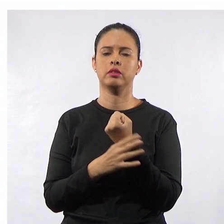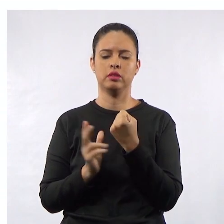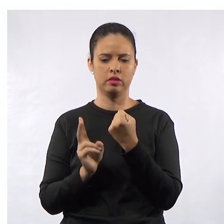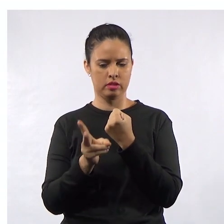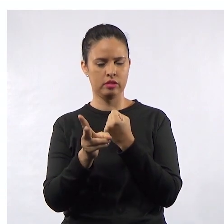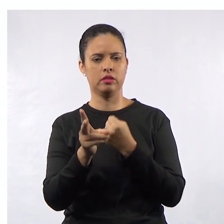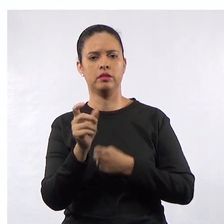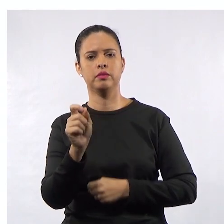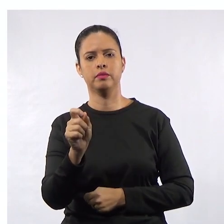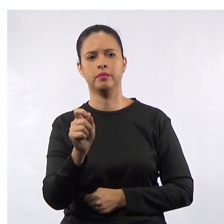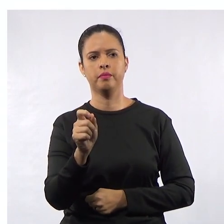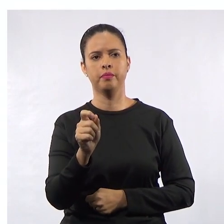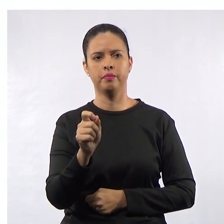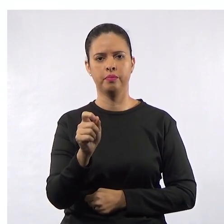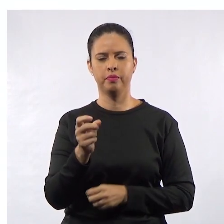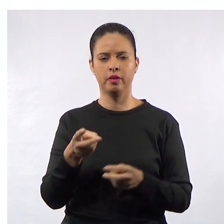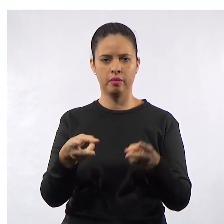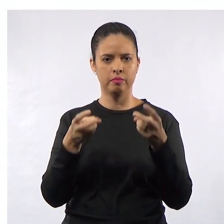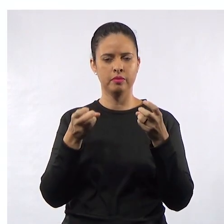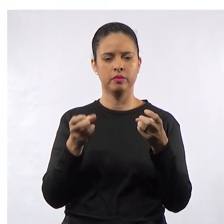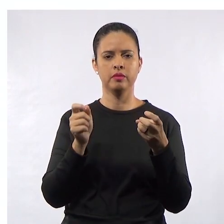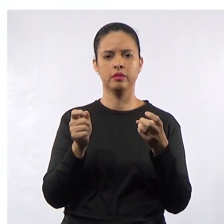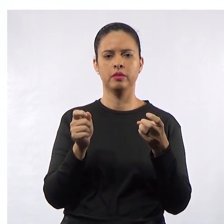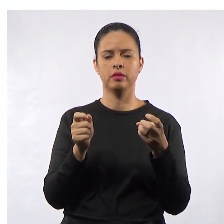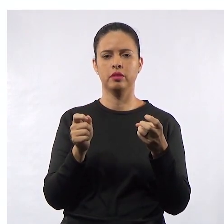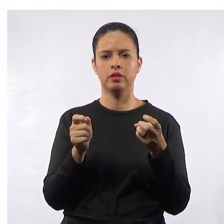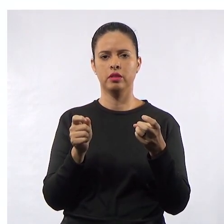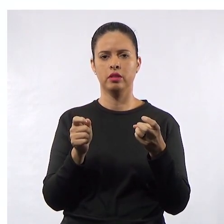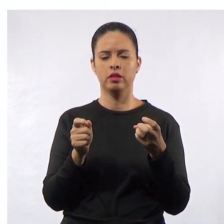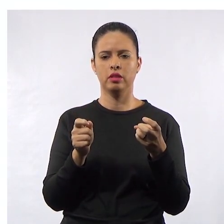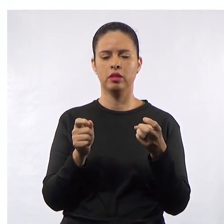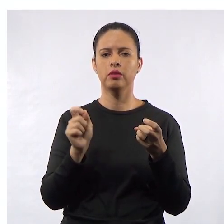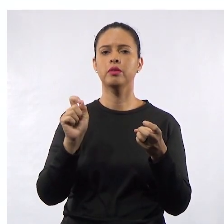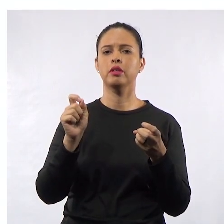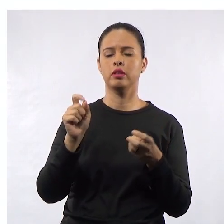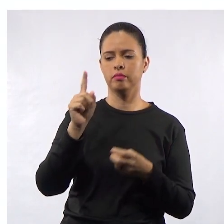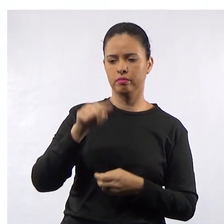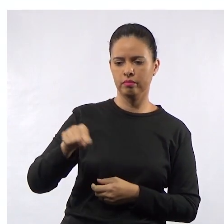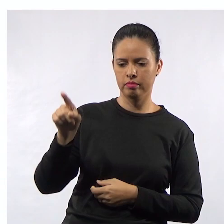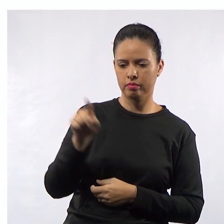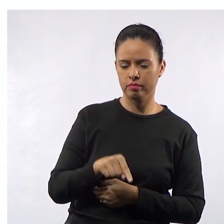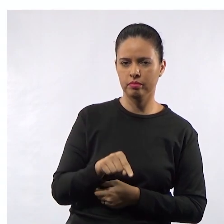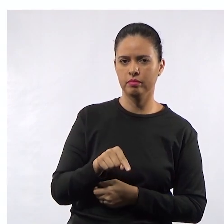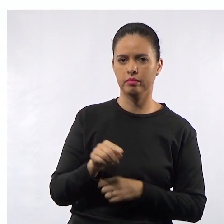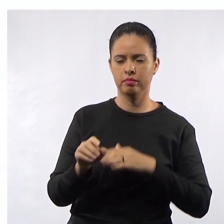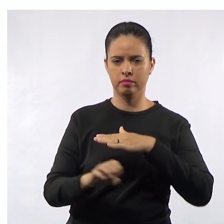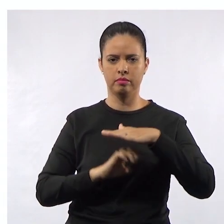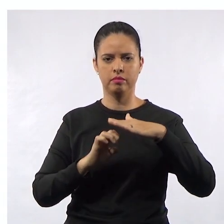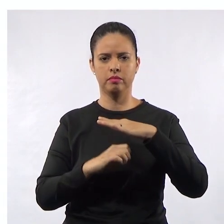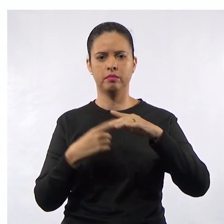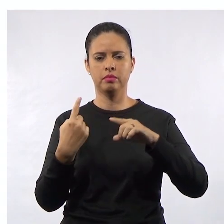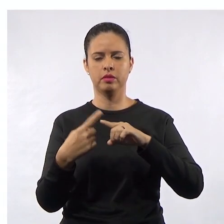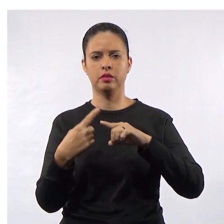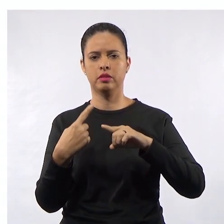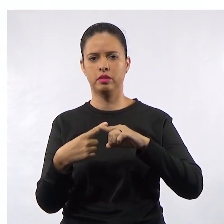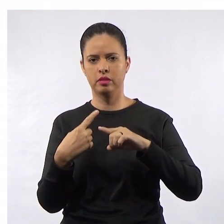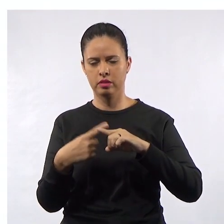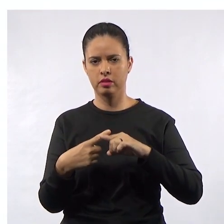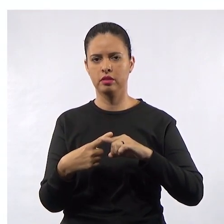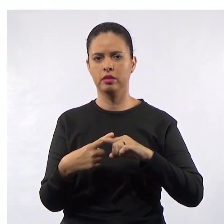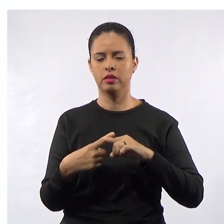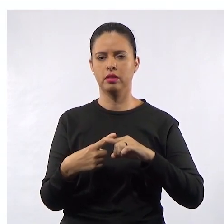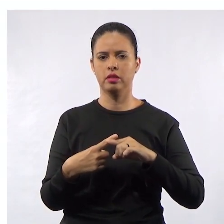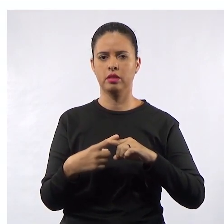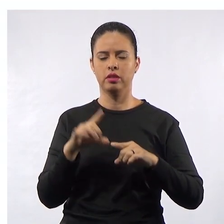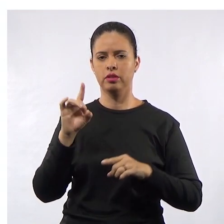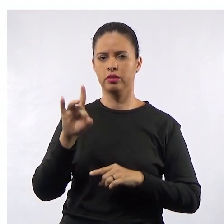protegido sempre que possível reconhecendo em oposição os efeitos deletérios da extinção das atividades empresariais porque